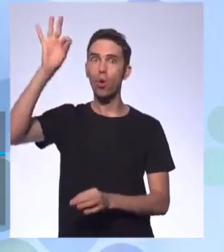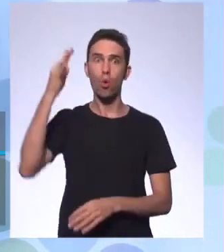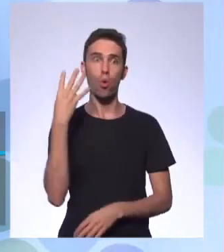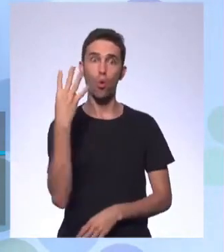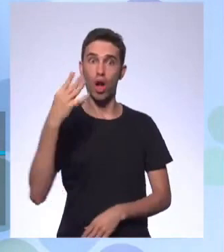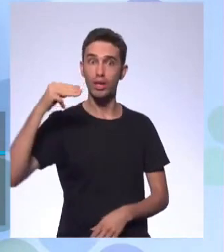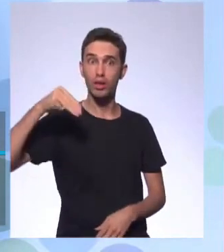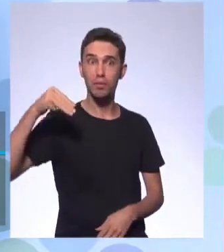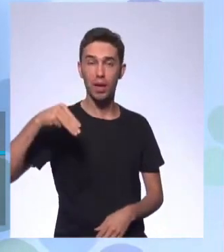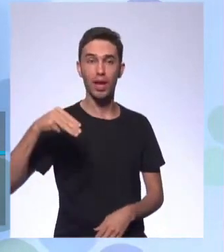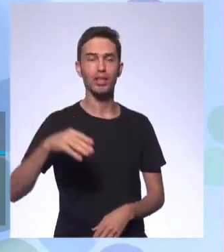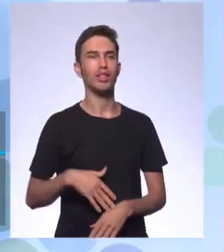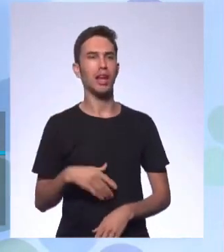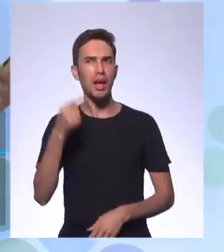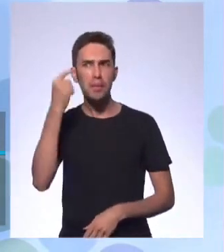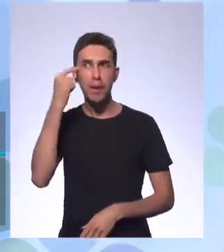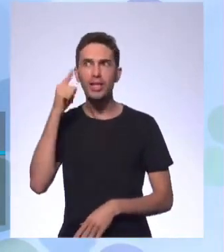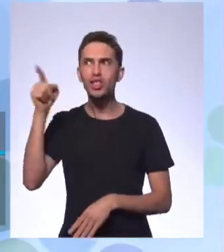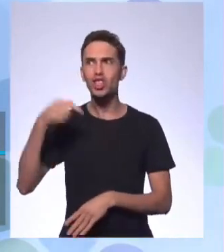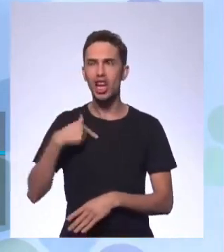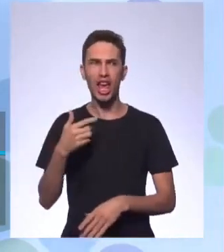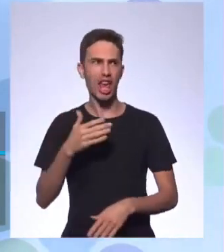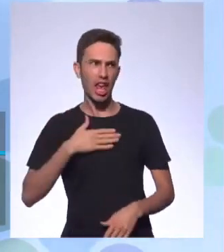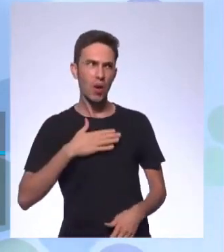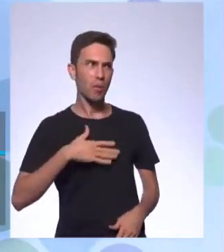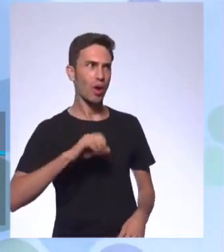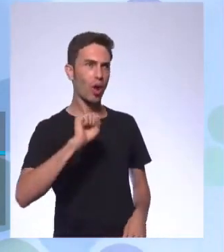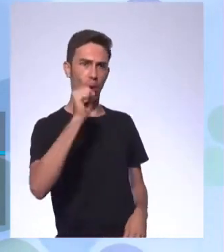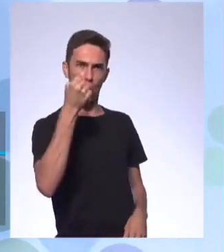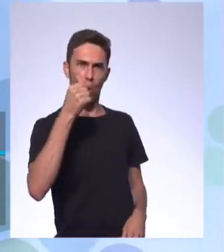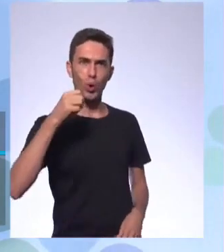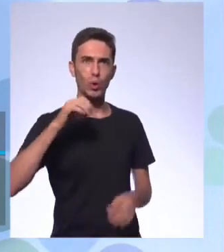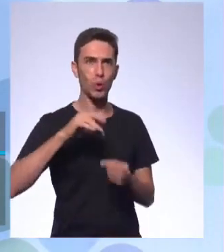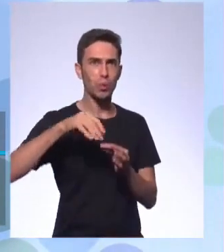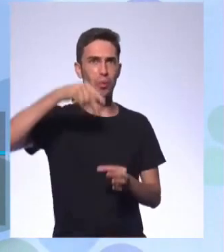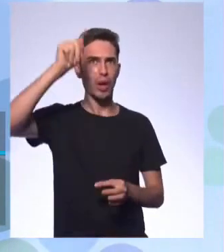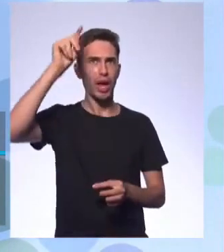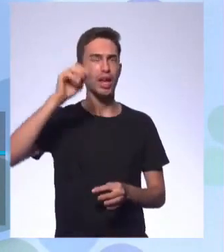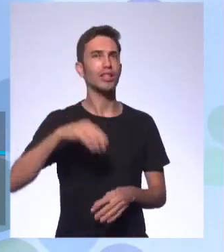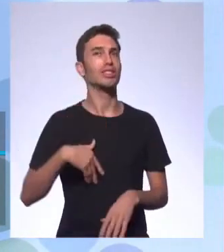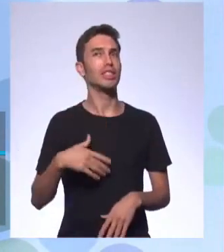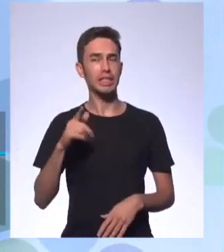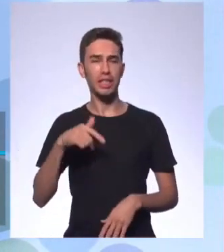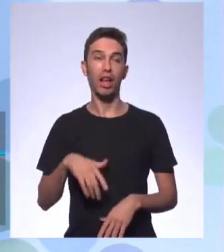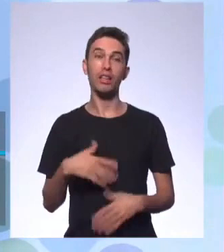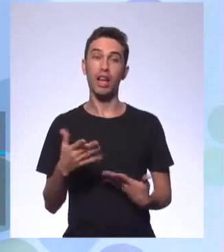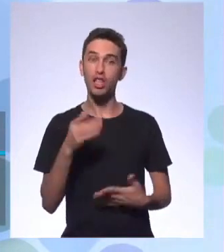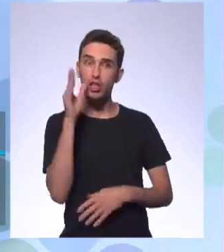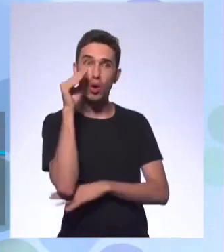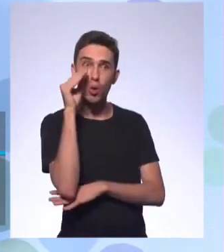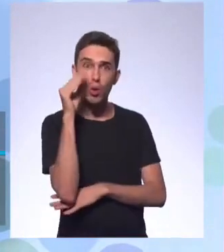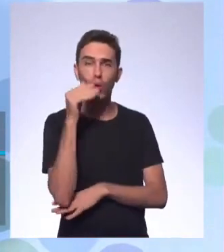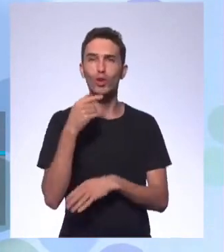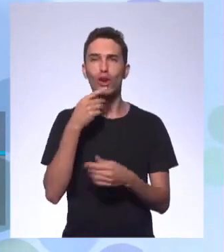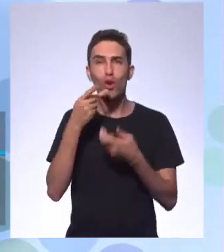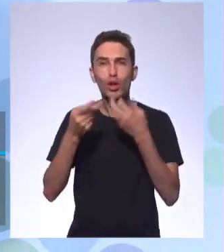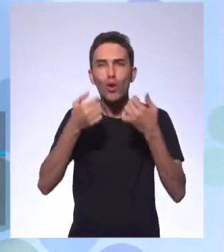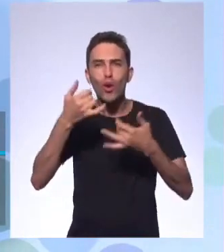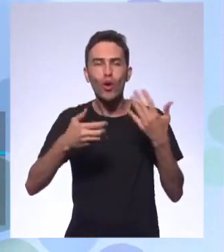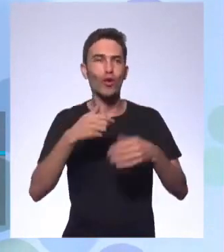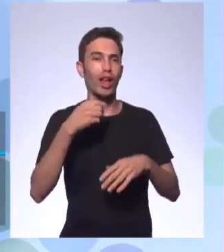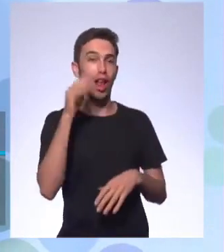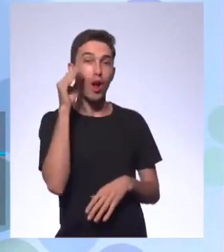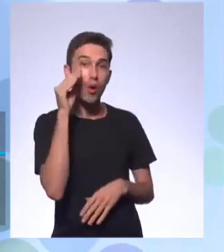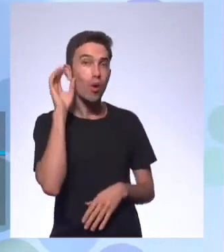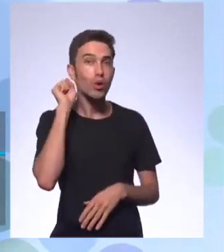altura. Você imagina o mamute que eu cacei, tinha 8 metros. Então, um contando história para o outro. A gente é curioso, a gente gosta de contar, ouvir histórias, é